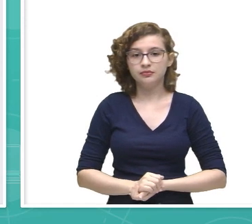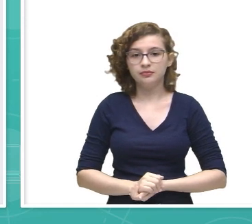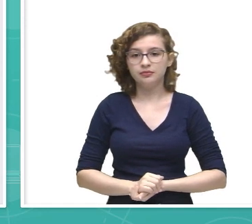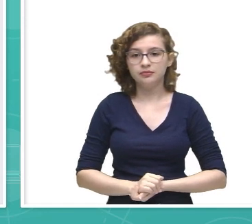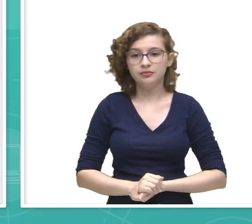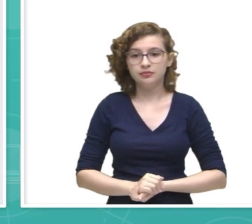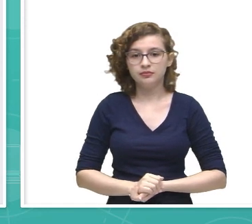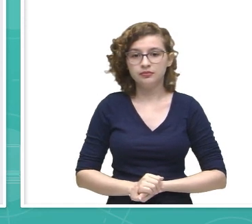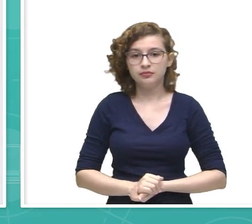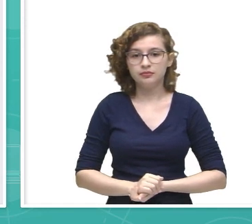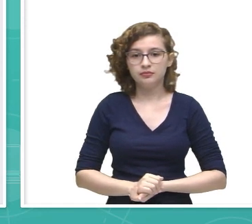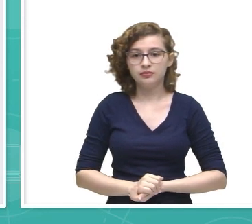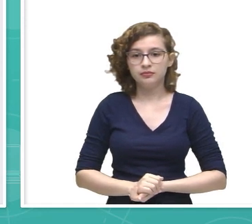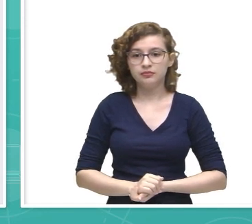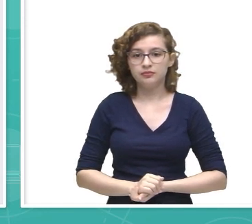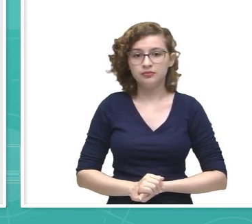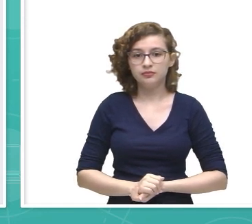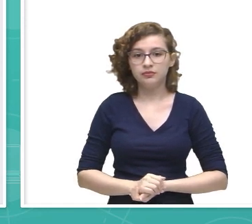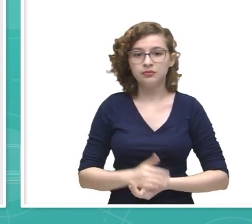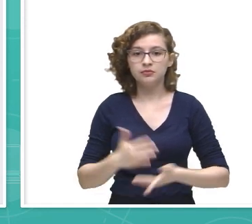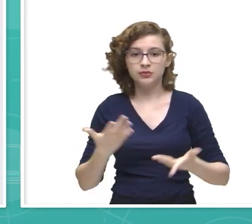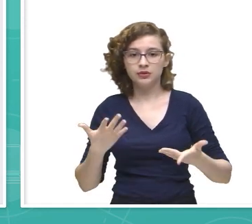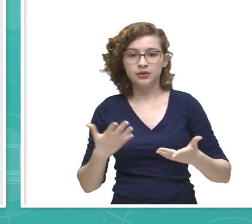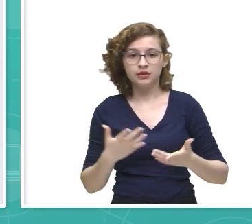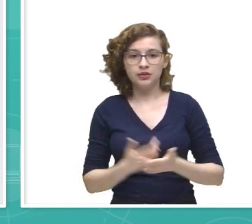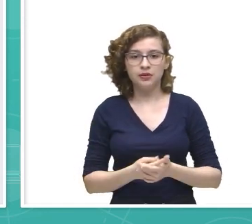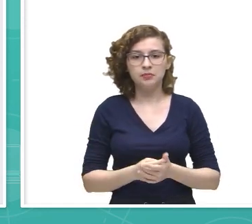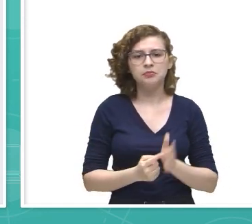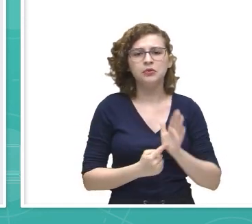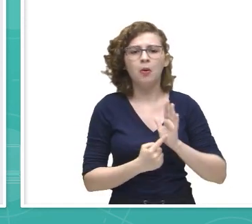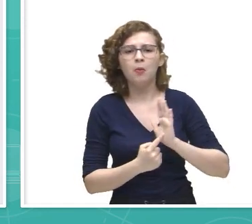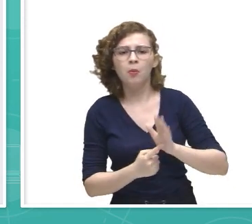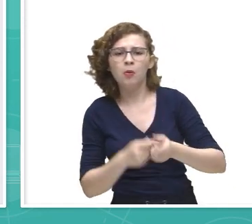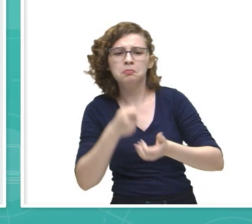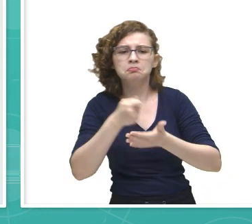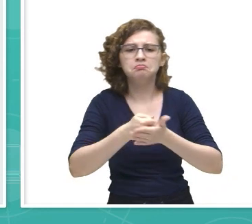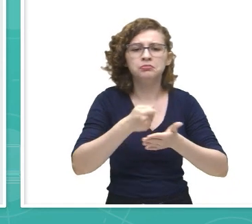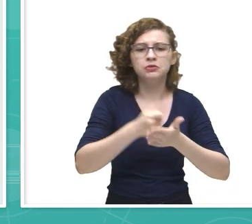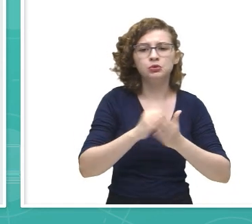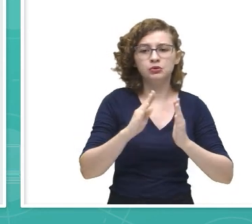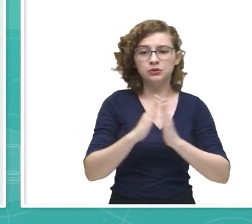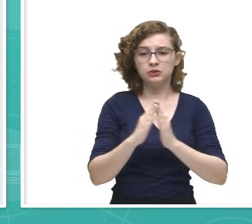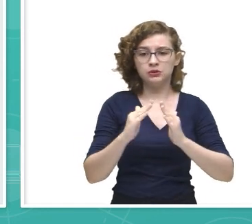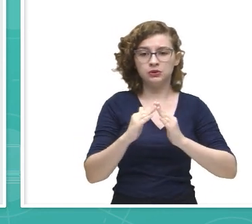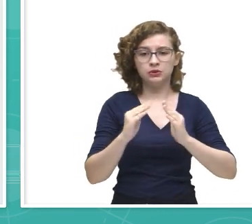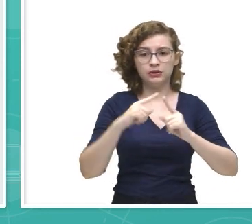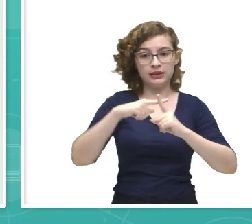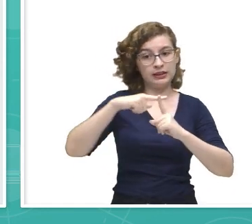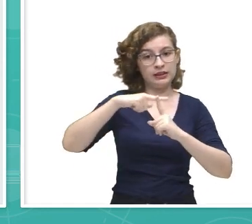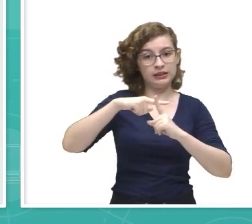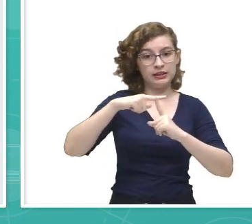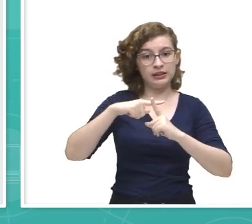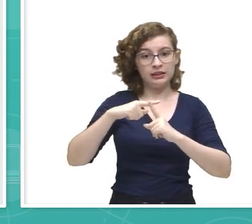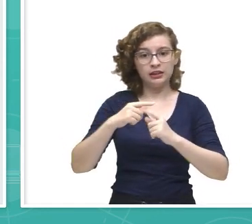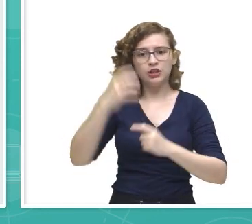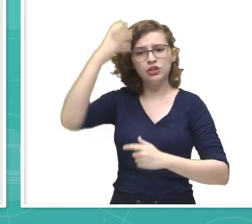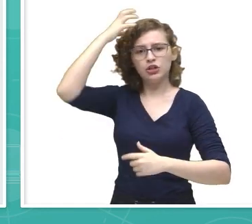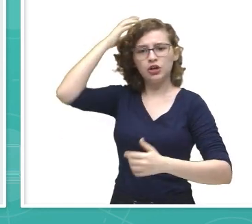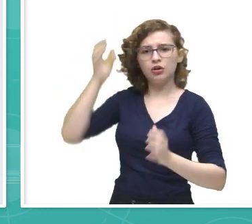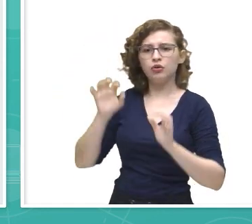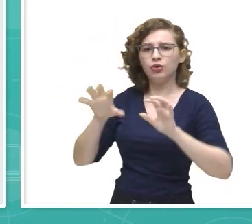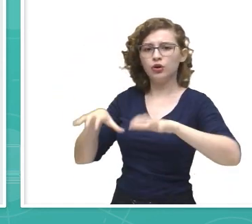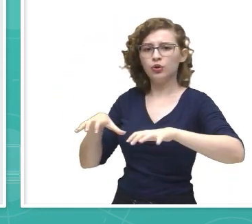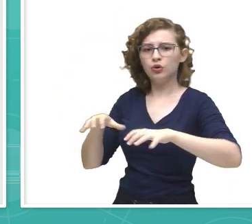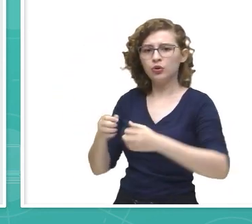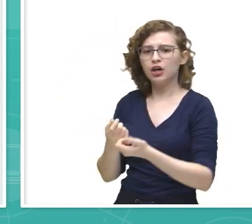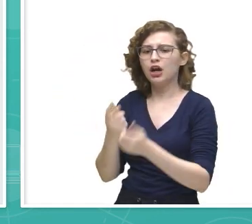Que seria o seguinte, gente, além da exposição dos setores da Igreja Católica, a coroa se opunha à escravização de indígenas por conta dos lucros gerados